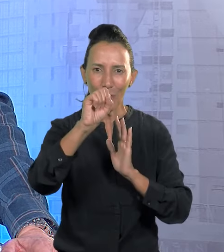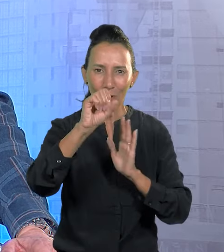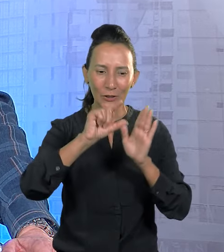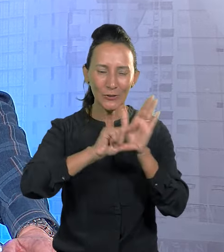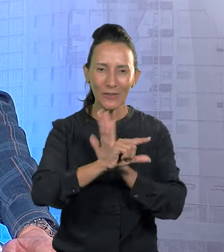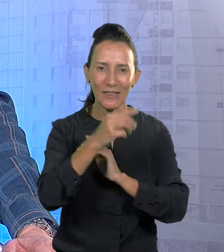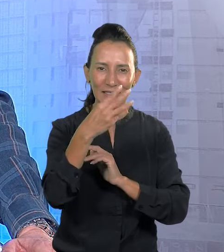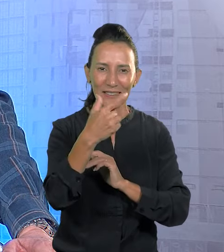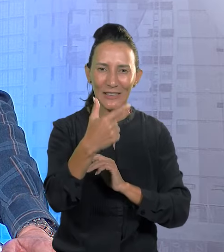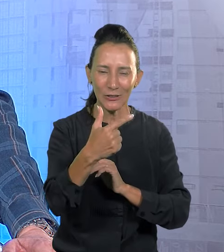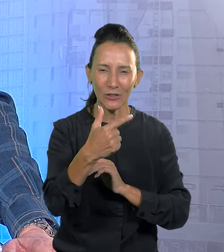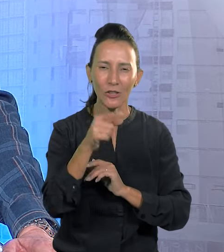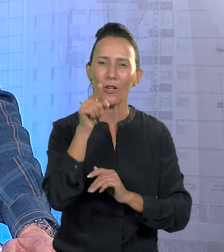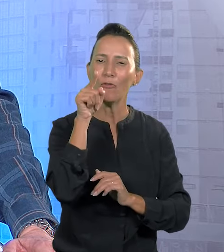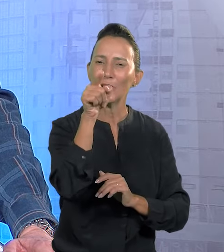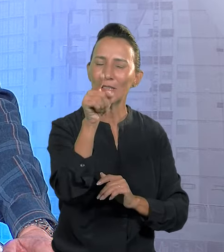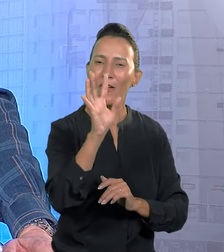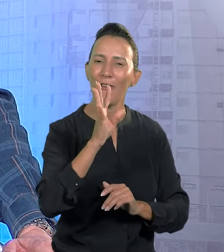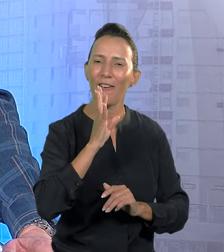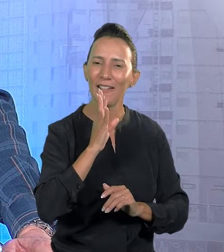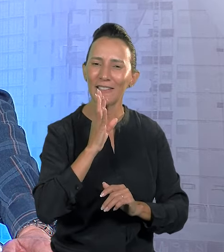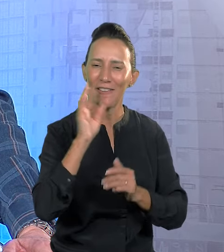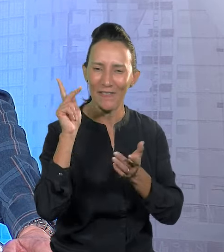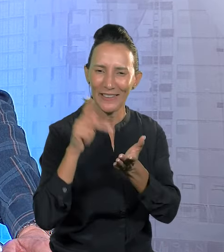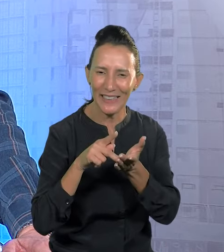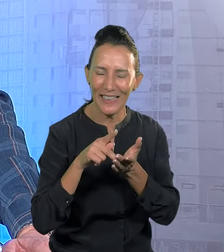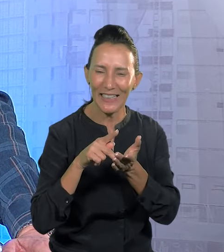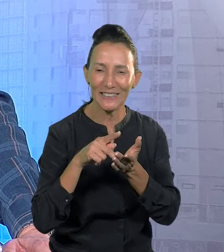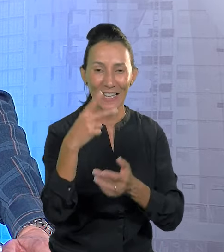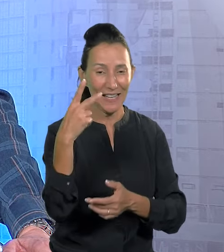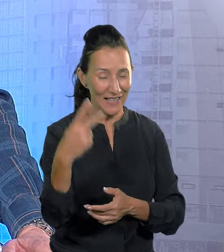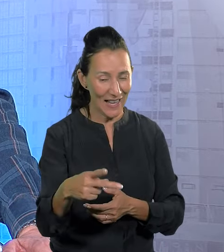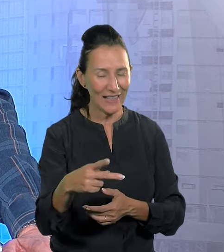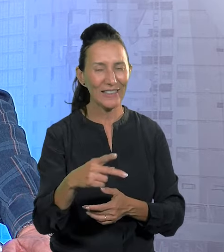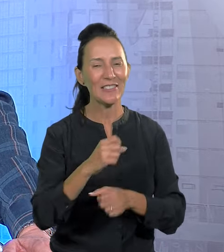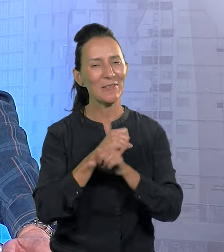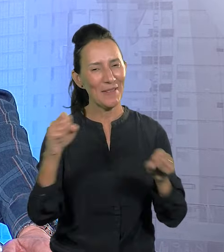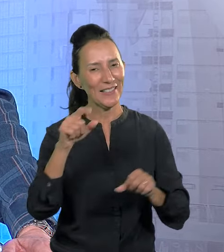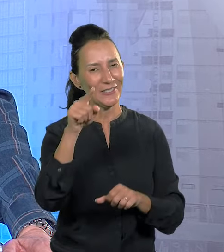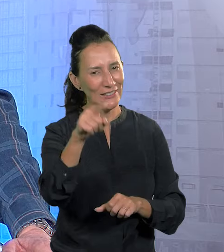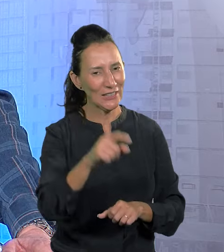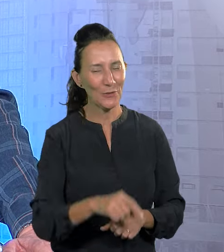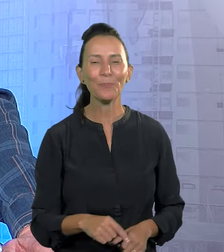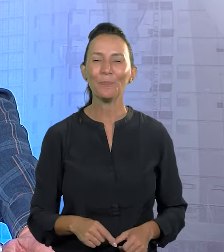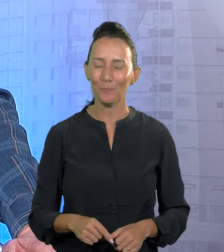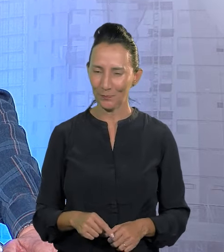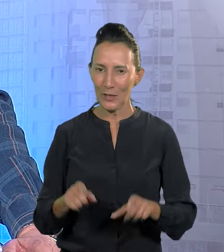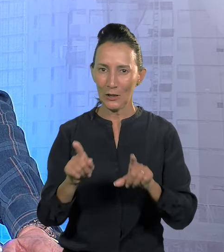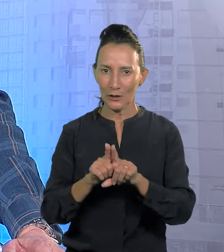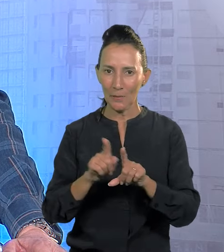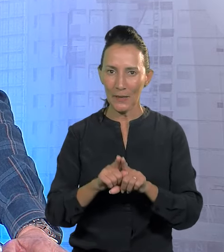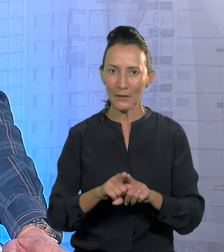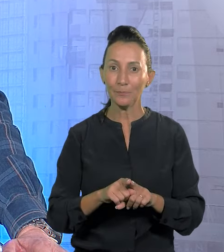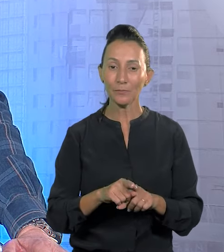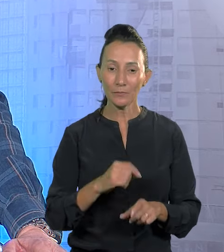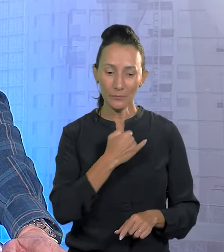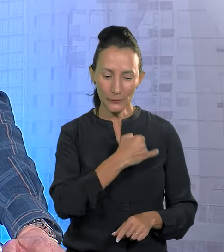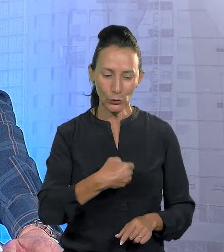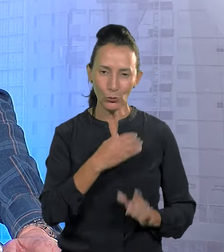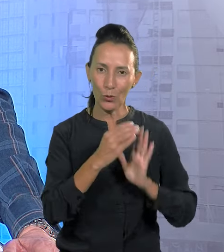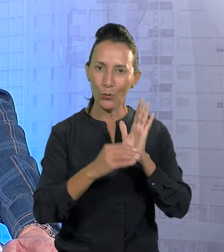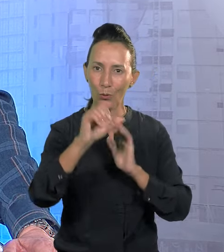32. E conhecereis a verdade, e a verdade vos libertará. E também João 8, 36, onde diz que se